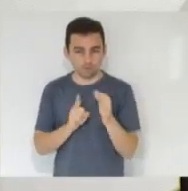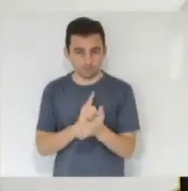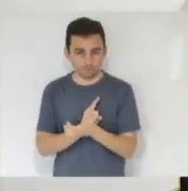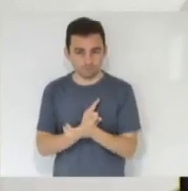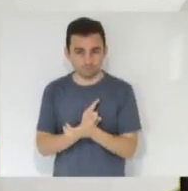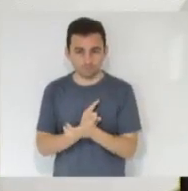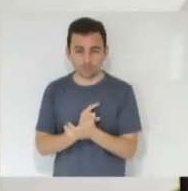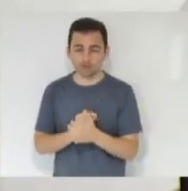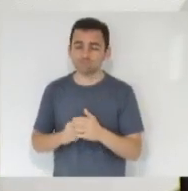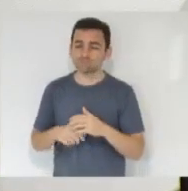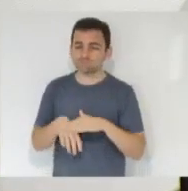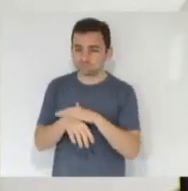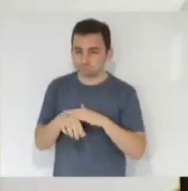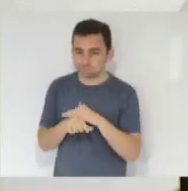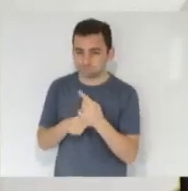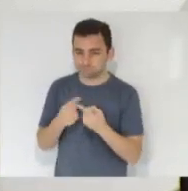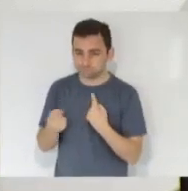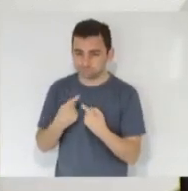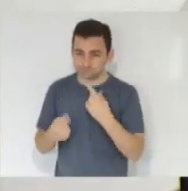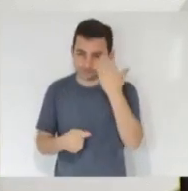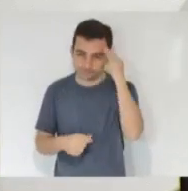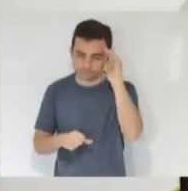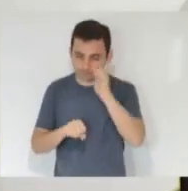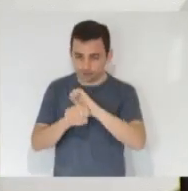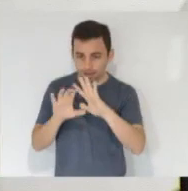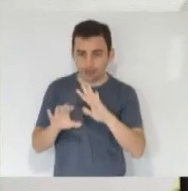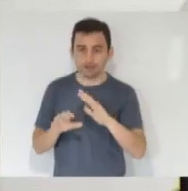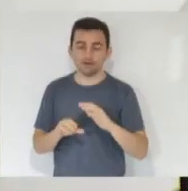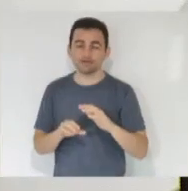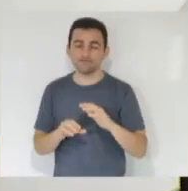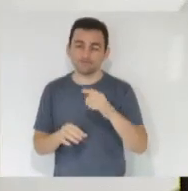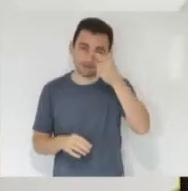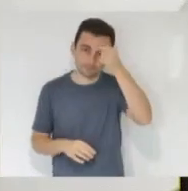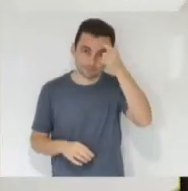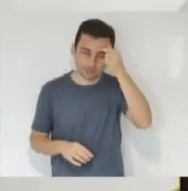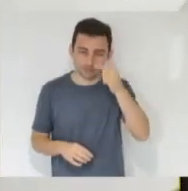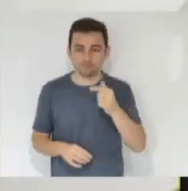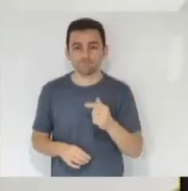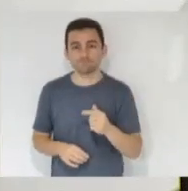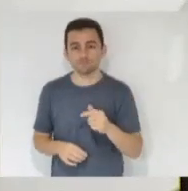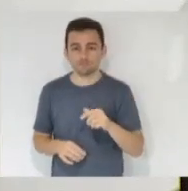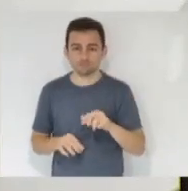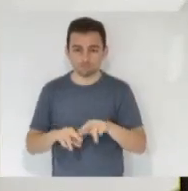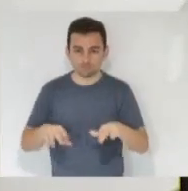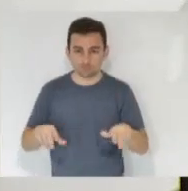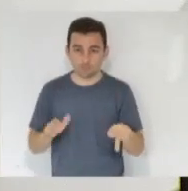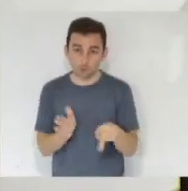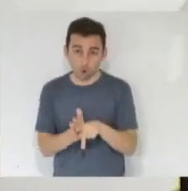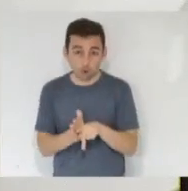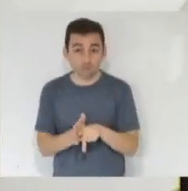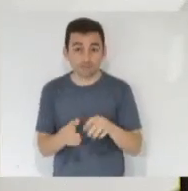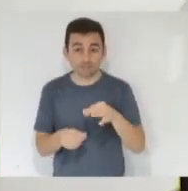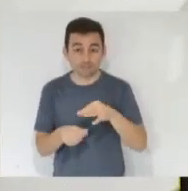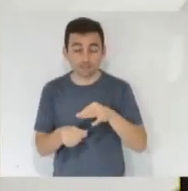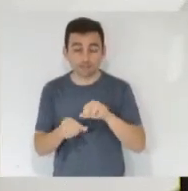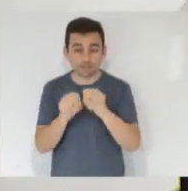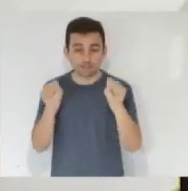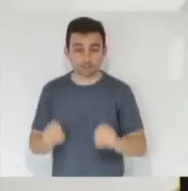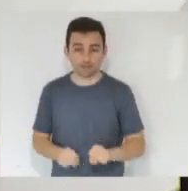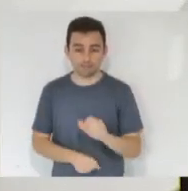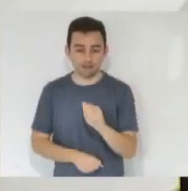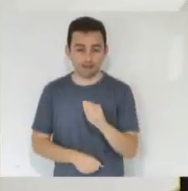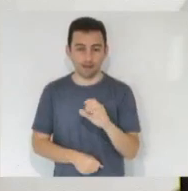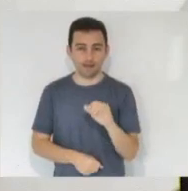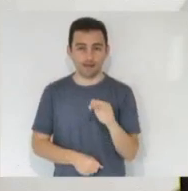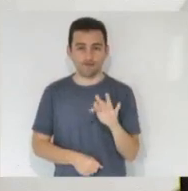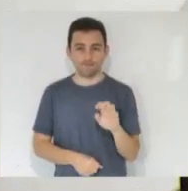o entendimento entre as instituições, em especial as instituições do sistema CAF e o governo do estado de